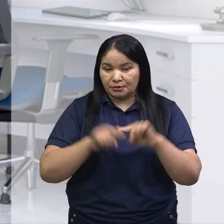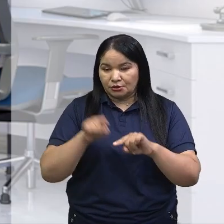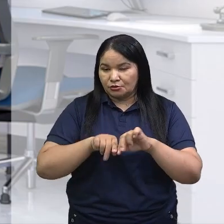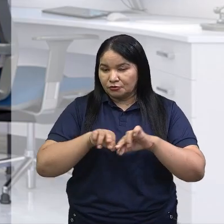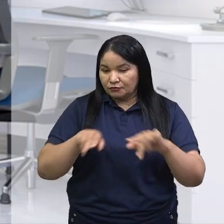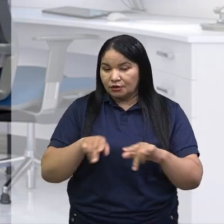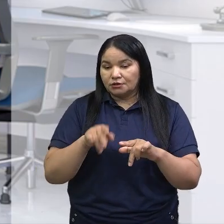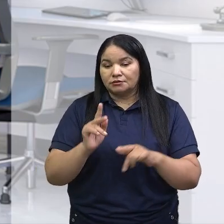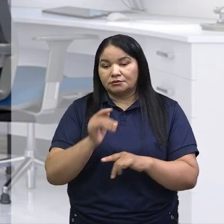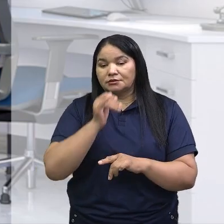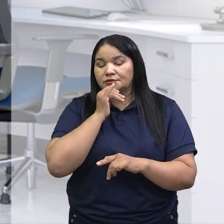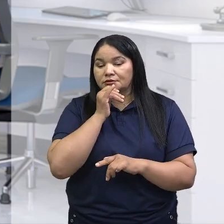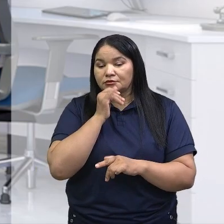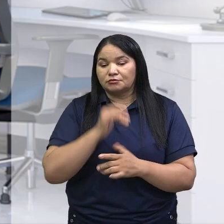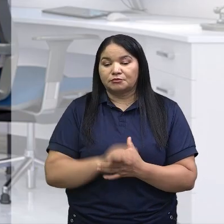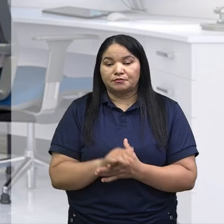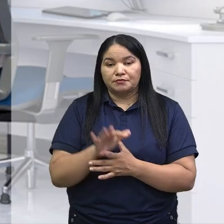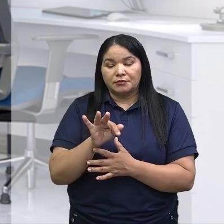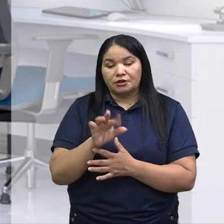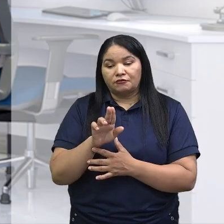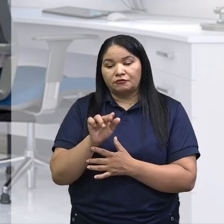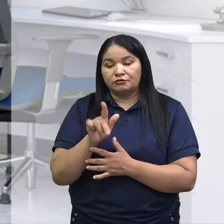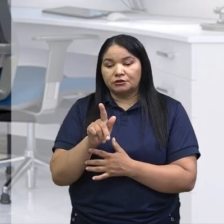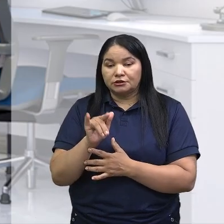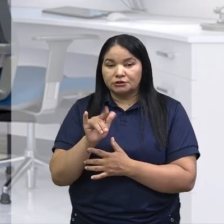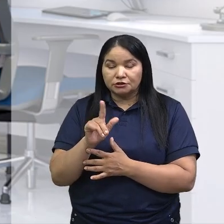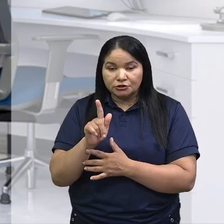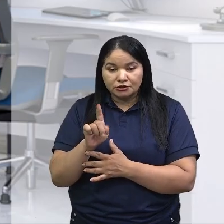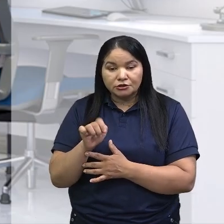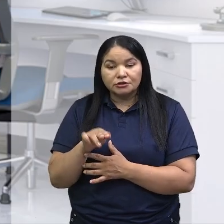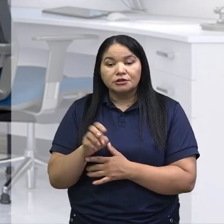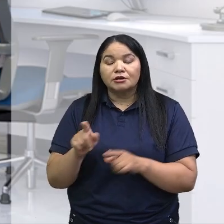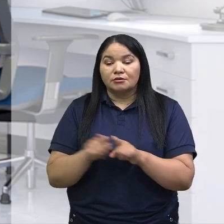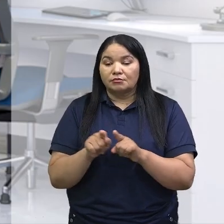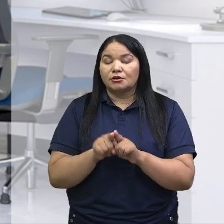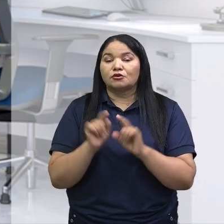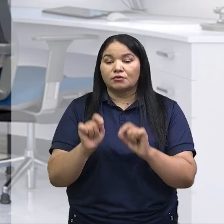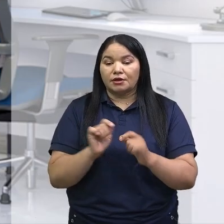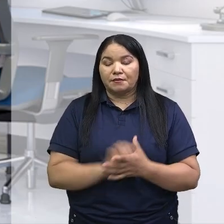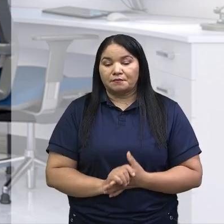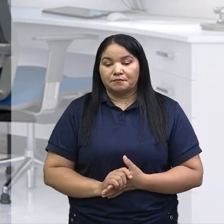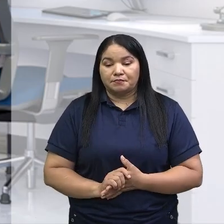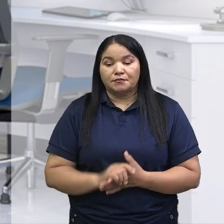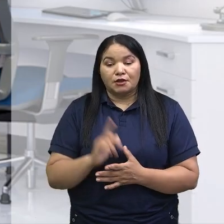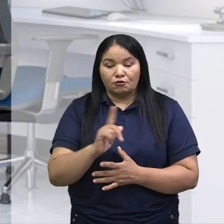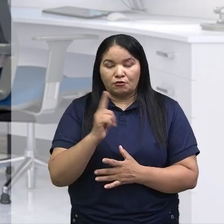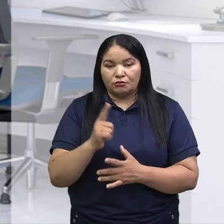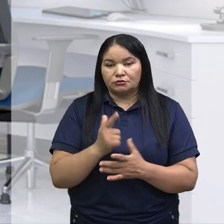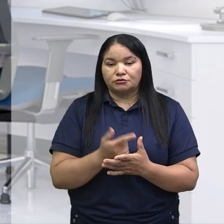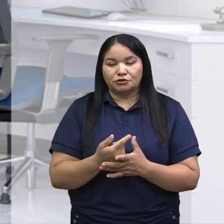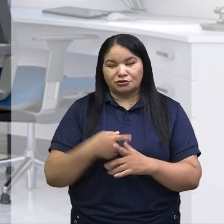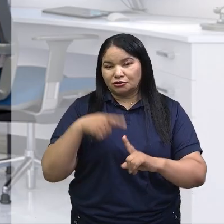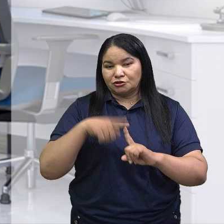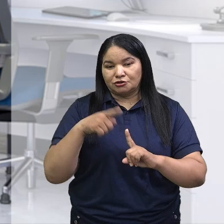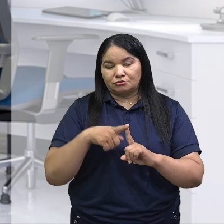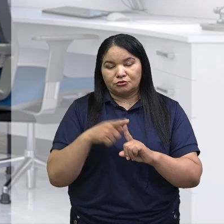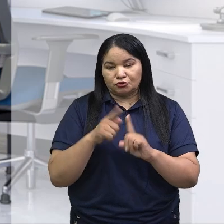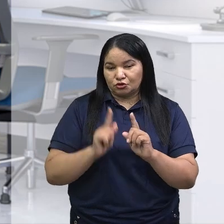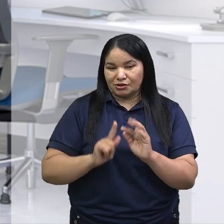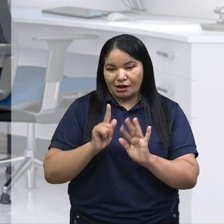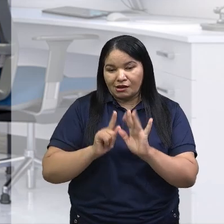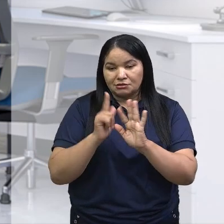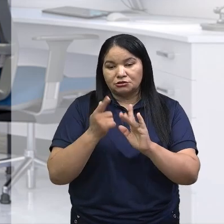particulados, como a fuligem, e a geração também aí, a formação de outros gases tóxicos, que